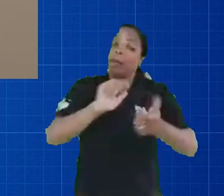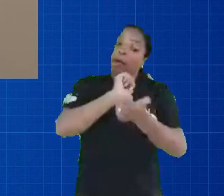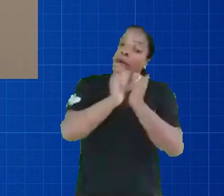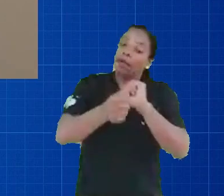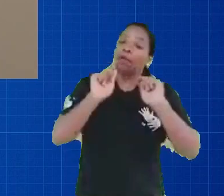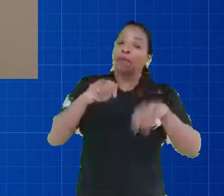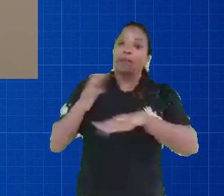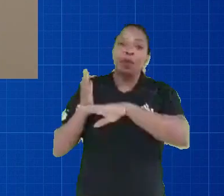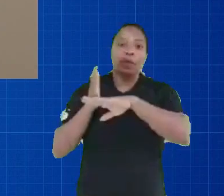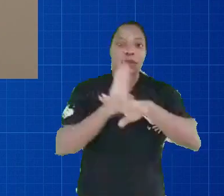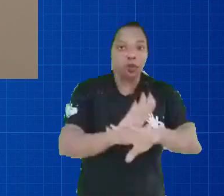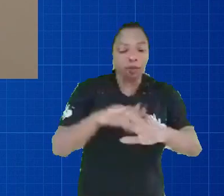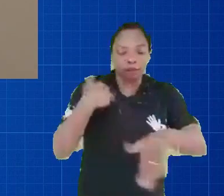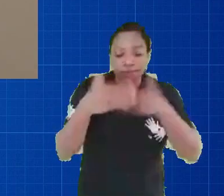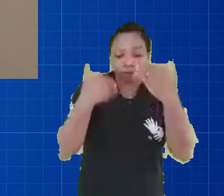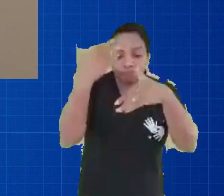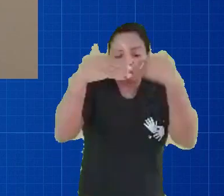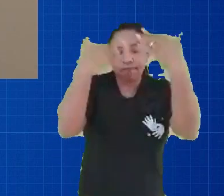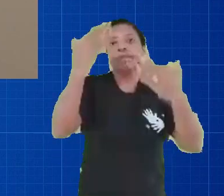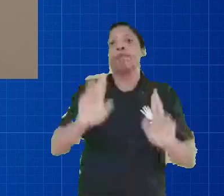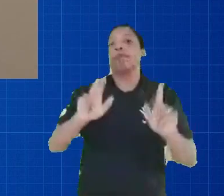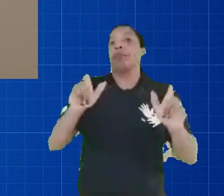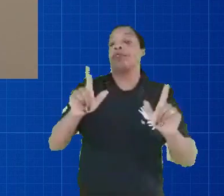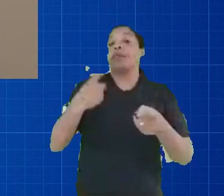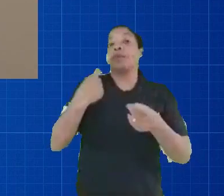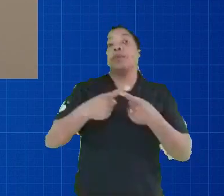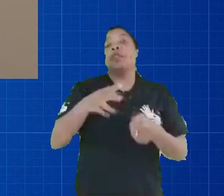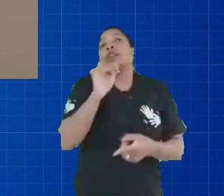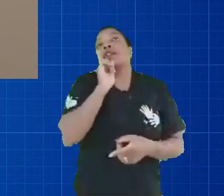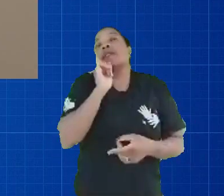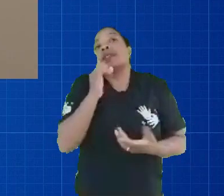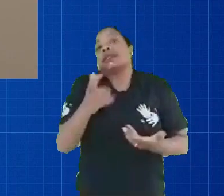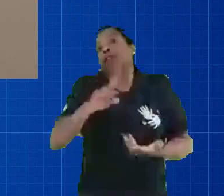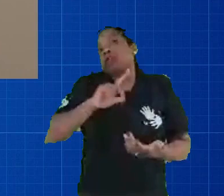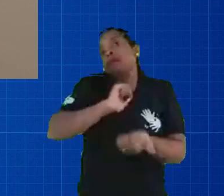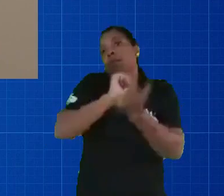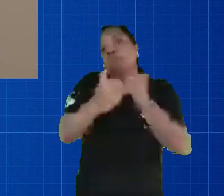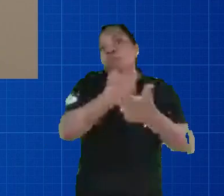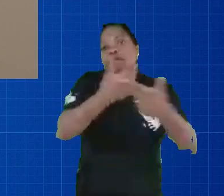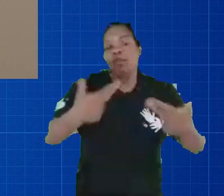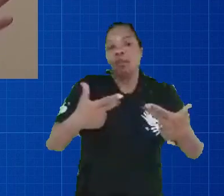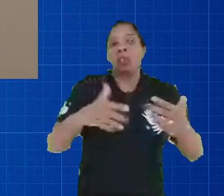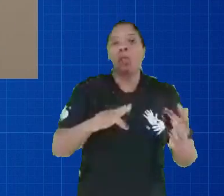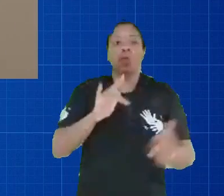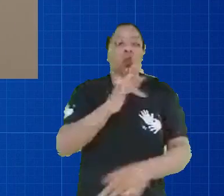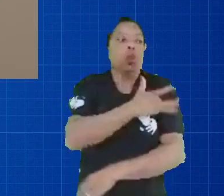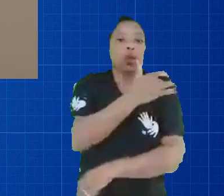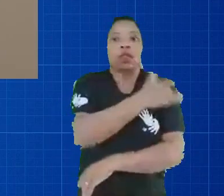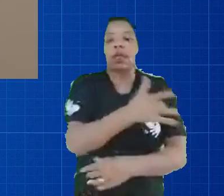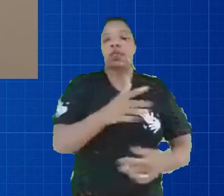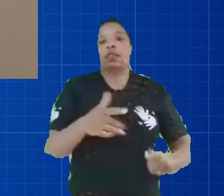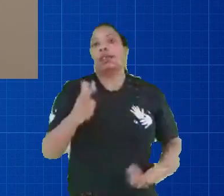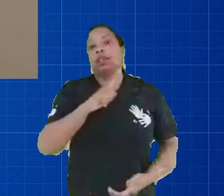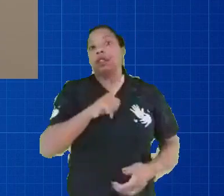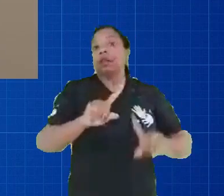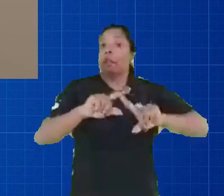que os esportes de contato. E a gente vê assim os alunos chegando agora, após essa parte